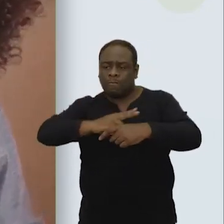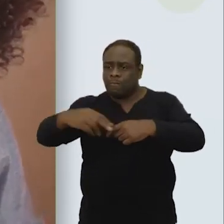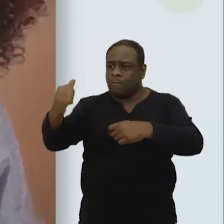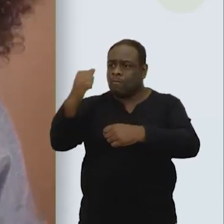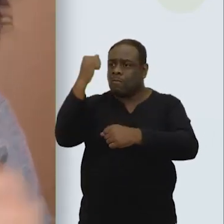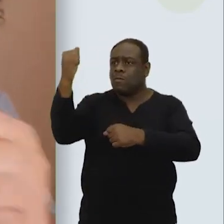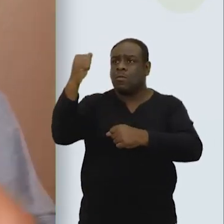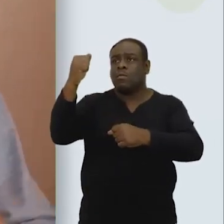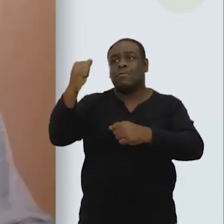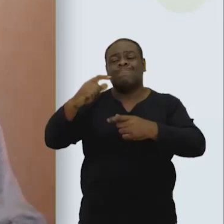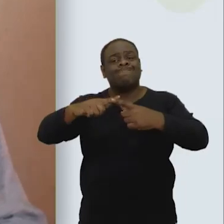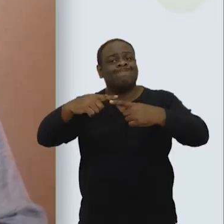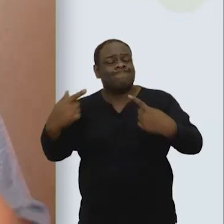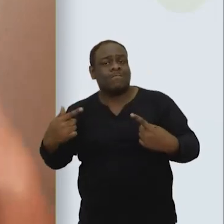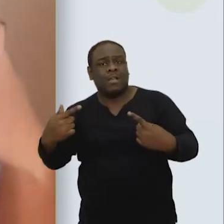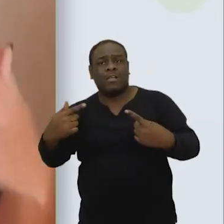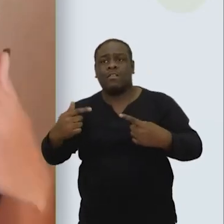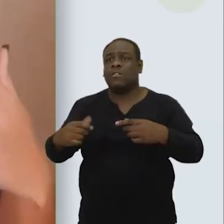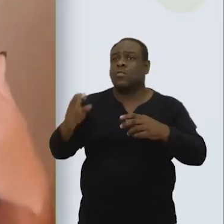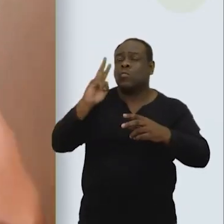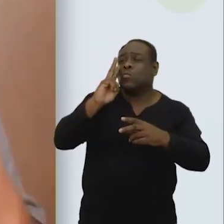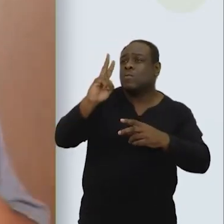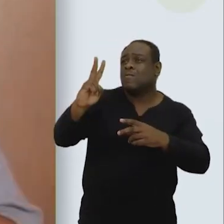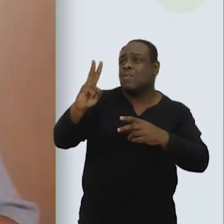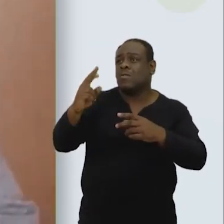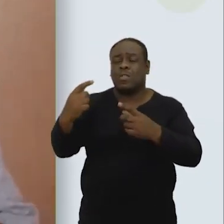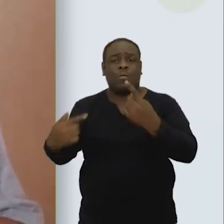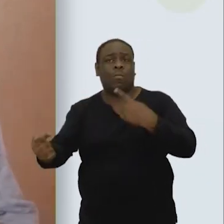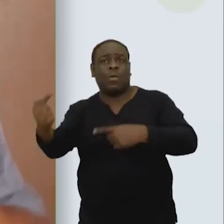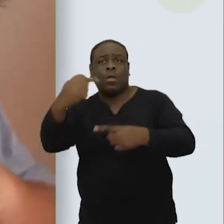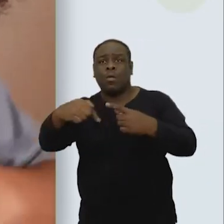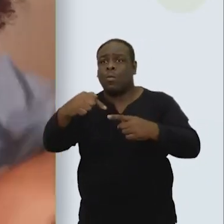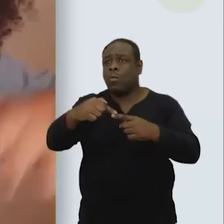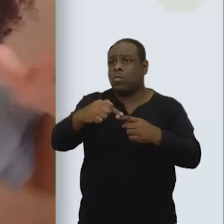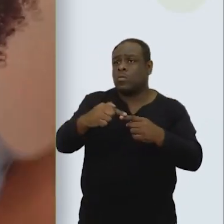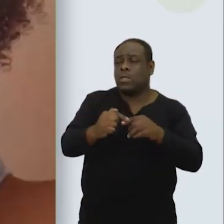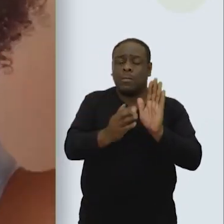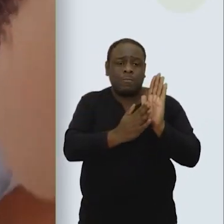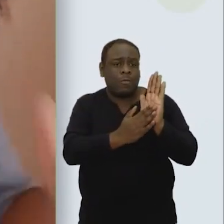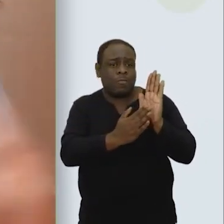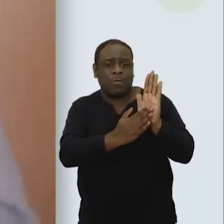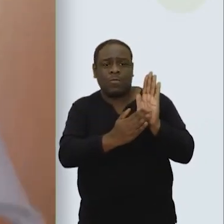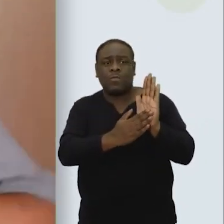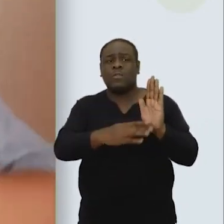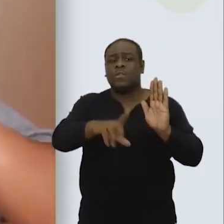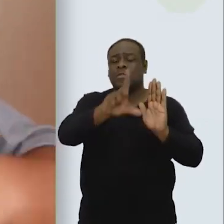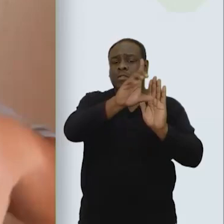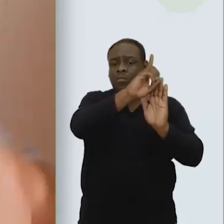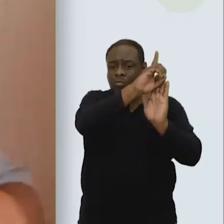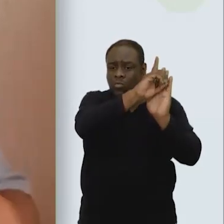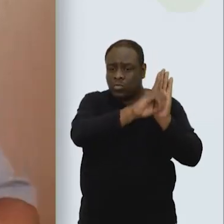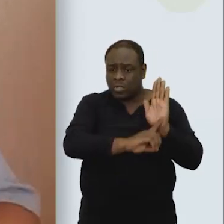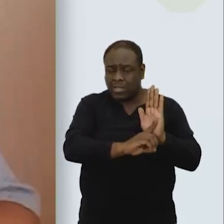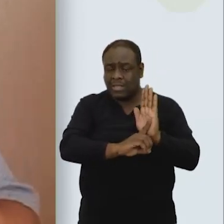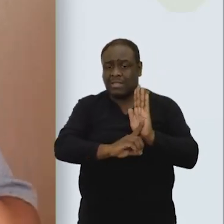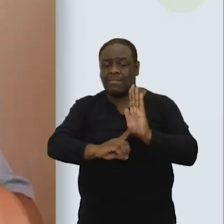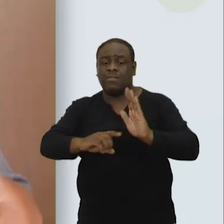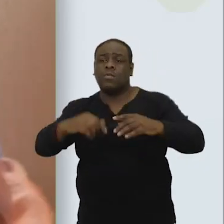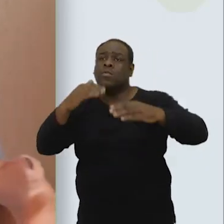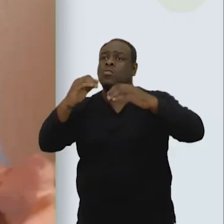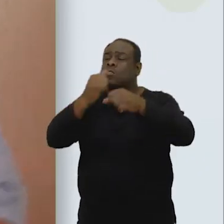passa a ser outra, através do que enxergamos, e mostrar que temos direitos iguais durante os anos que